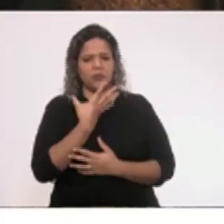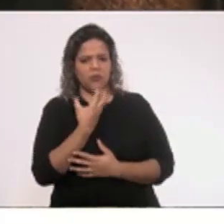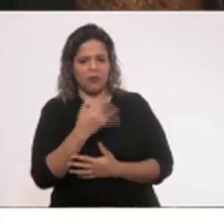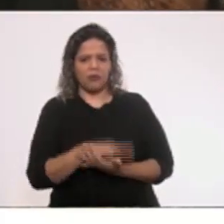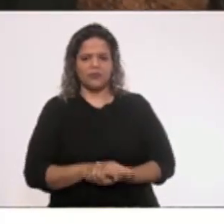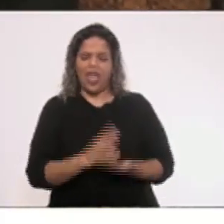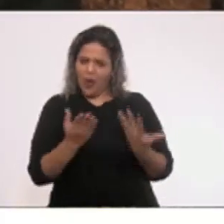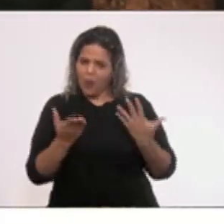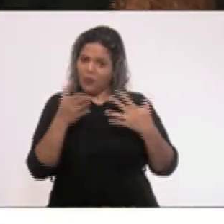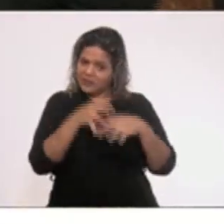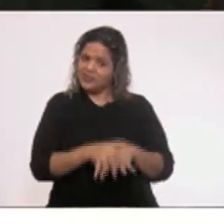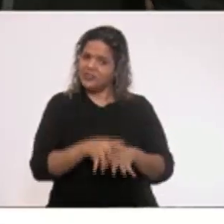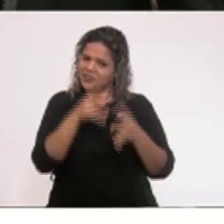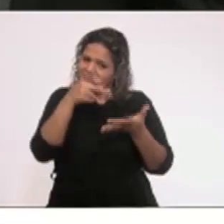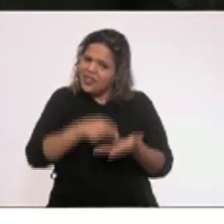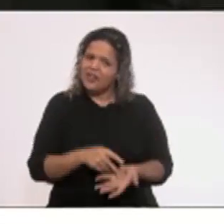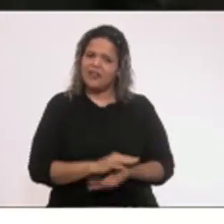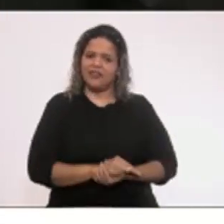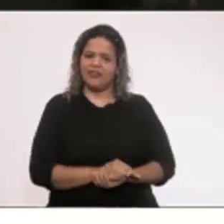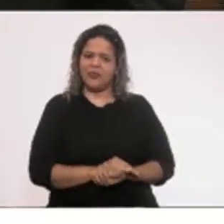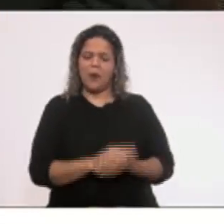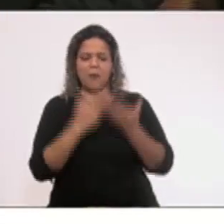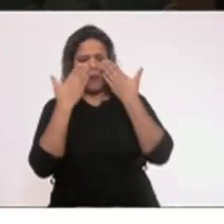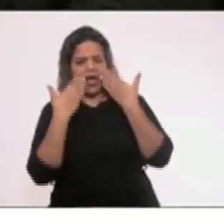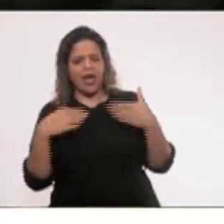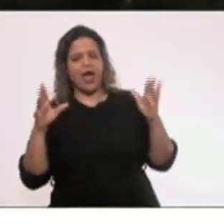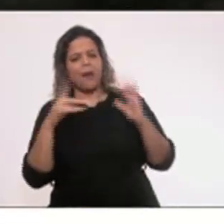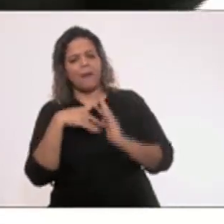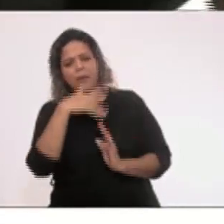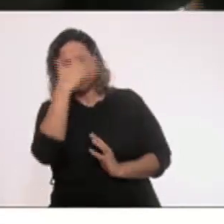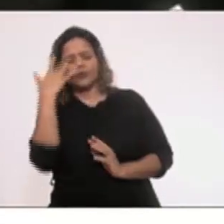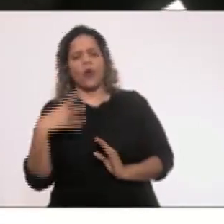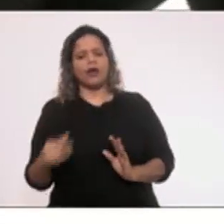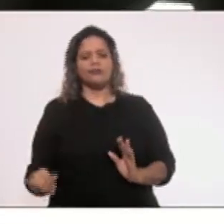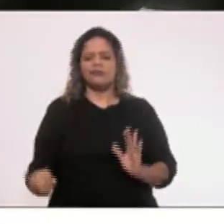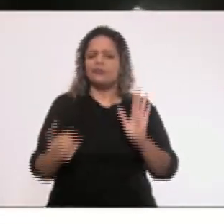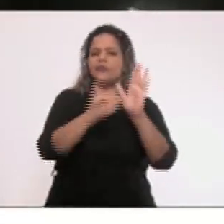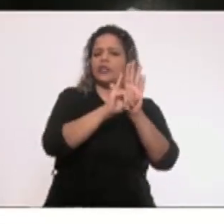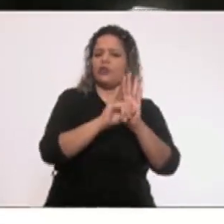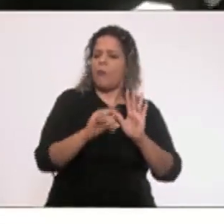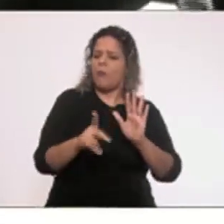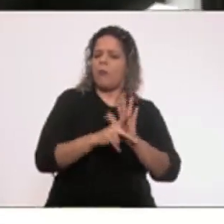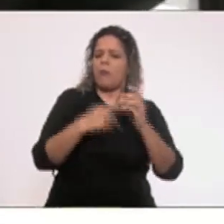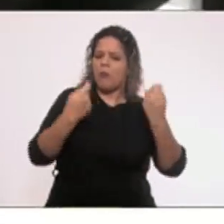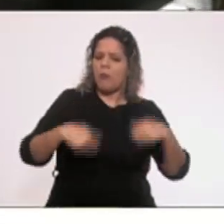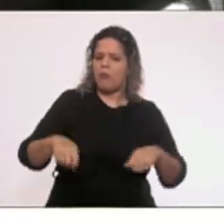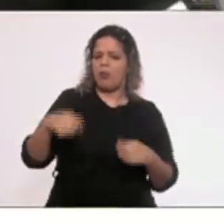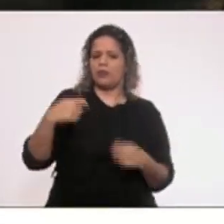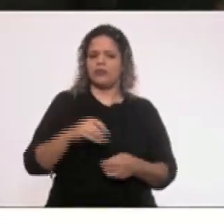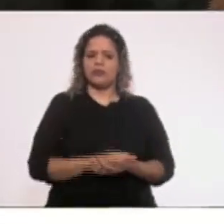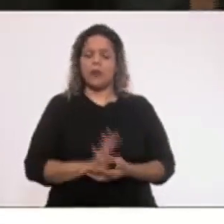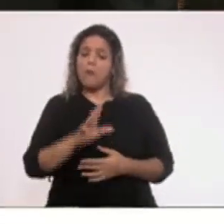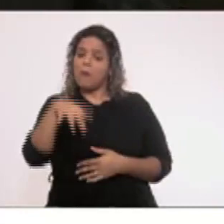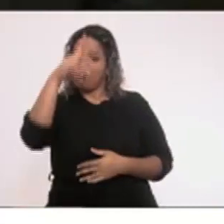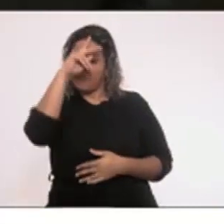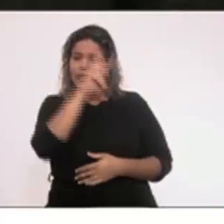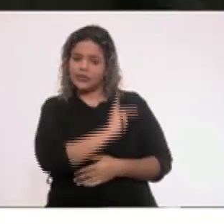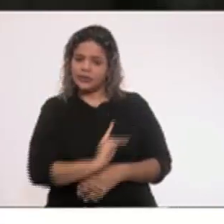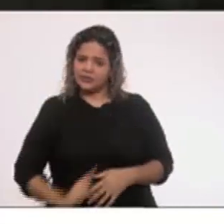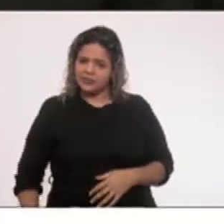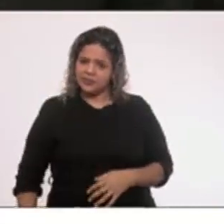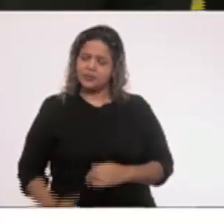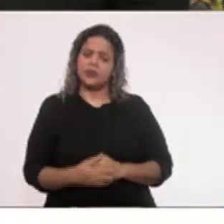é inclusivo, dá cara a quem precisa, dá identidade a quem precisa. Senhor presidente,